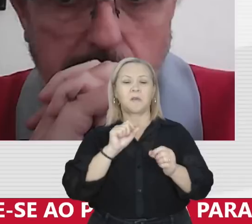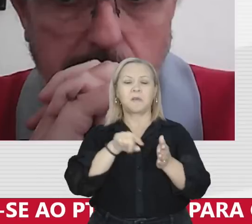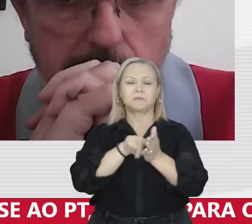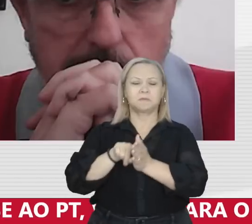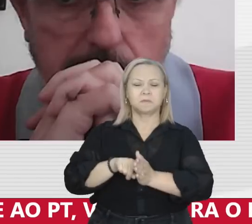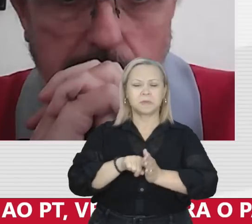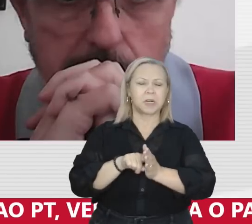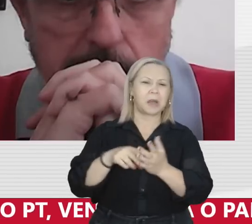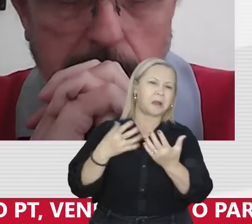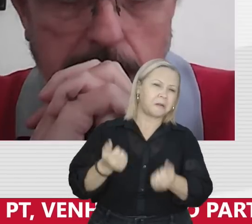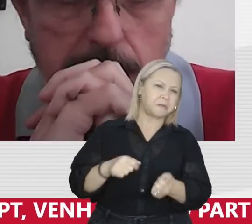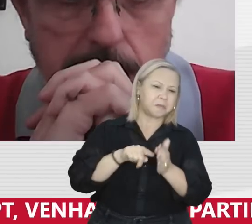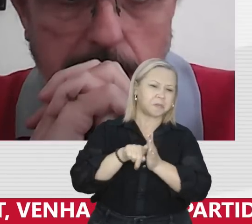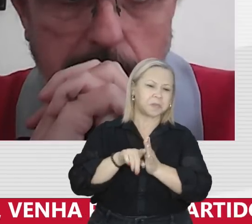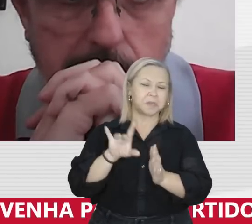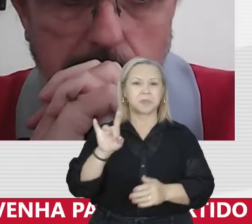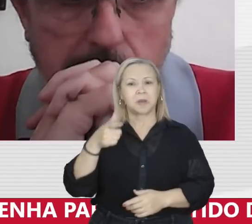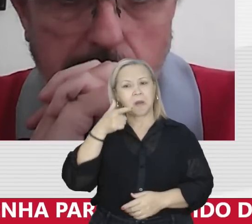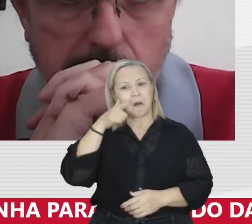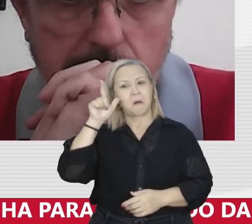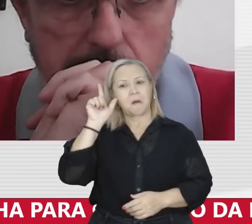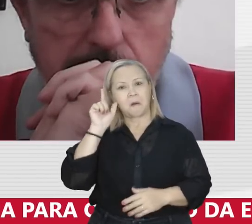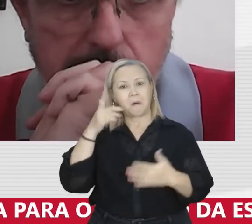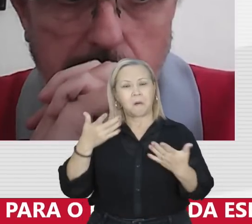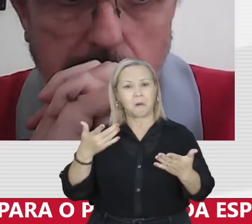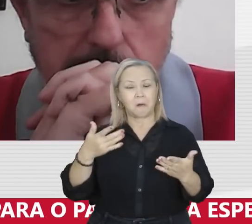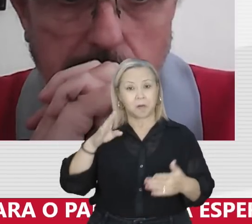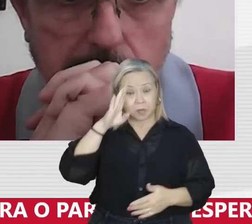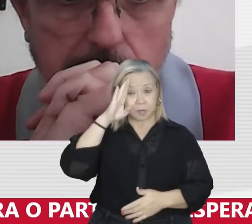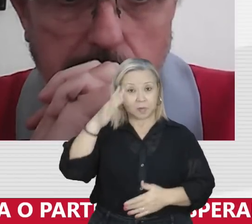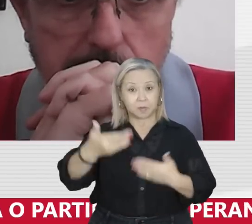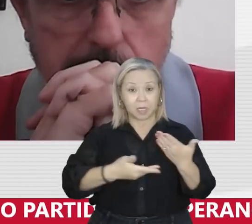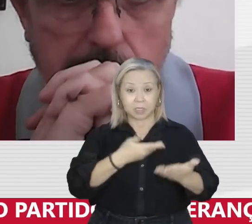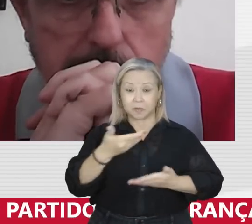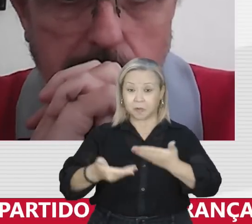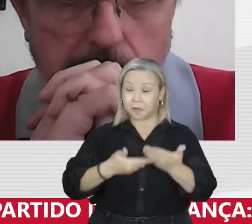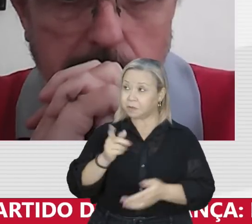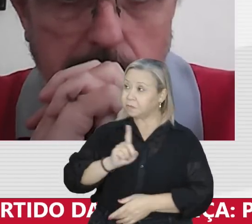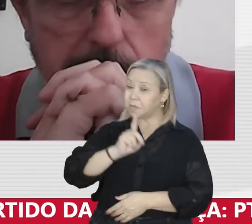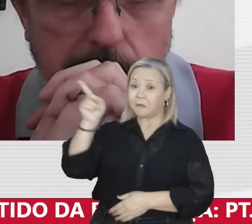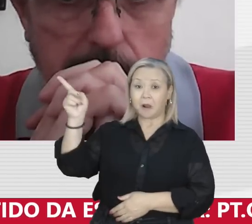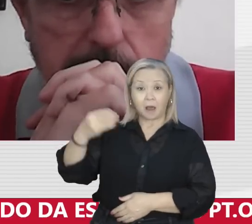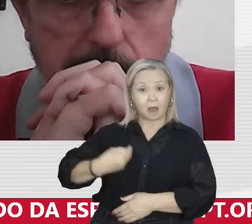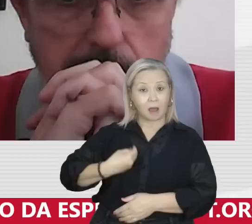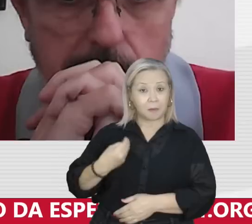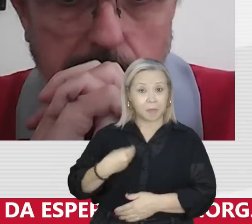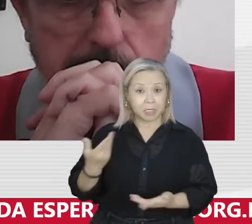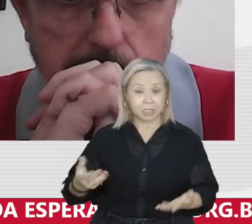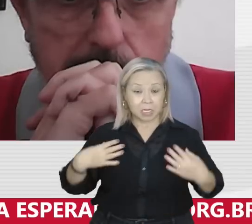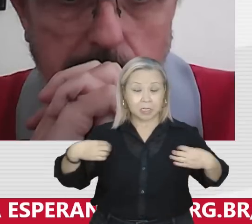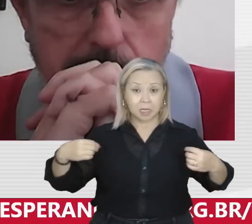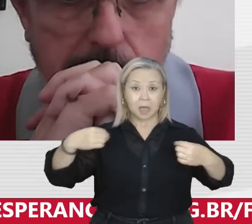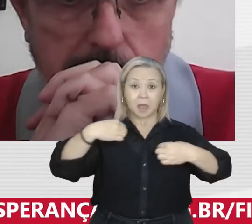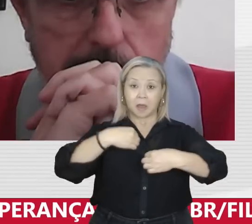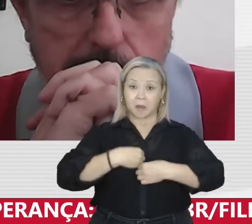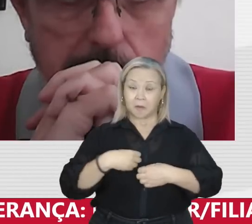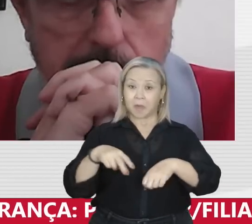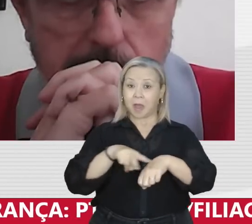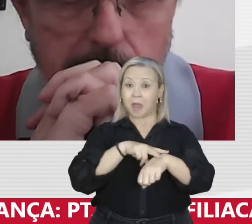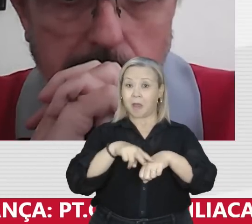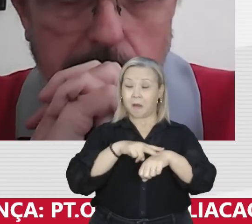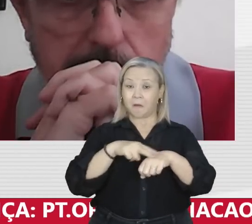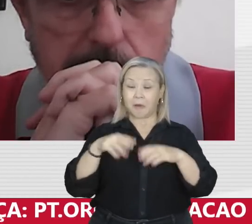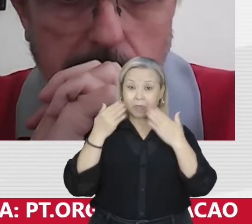vamos apurar. Só que ontem um dos principais envolvidos estava lá, né, com seu terno verde, se apresentando. O